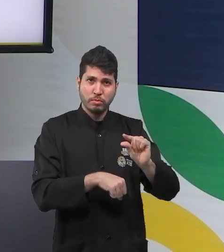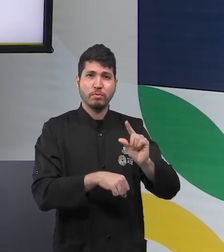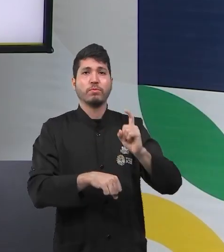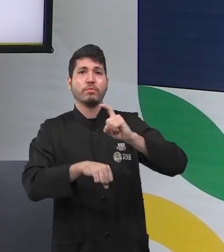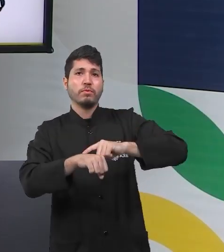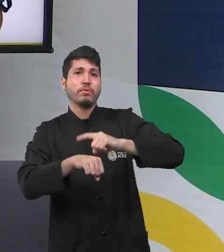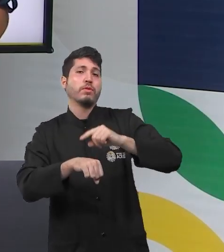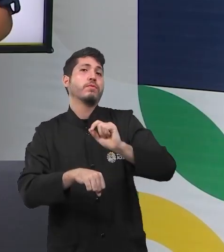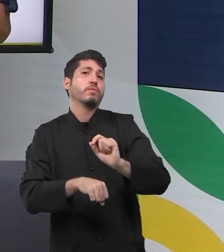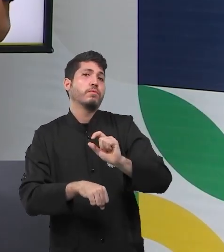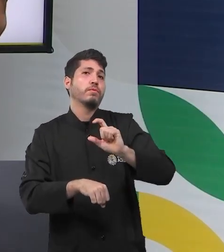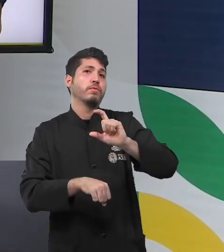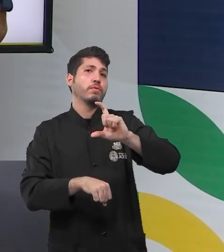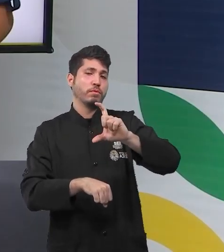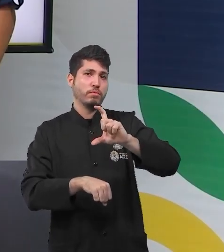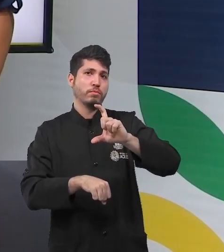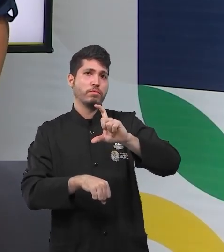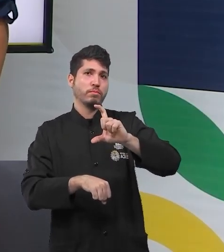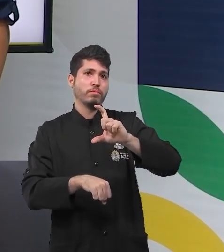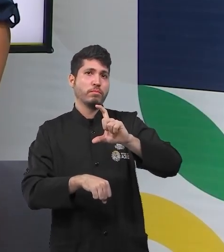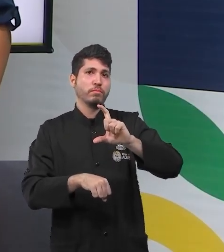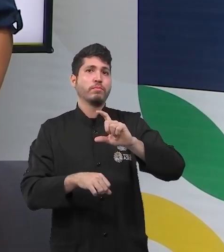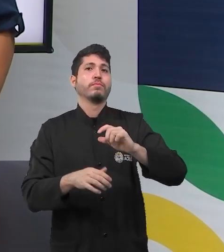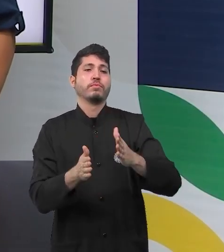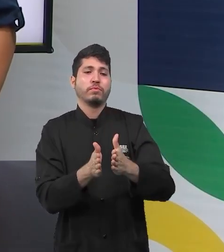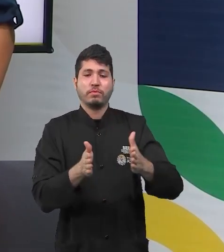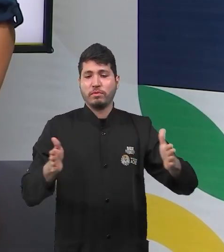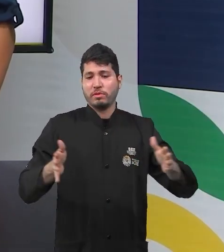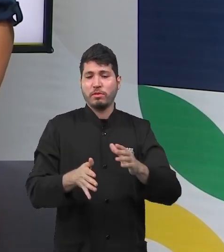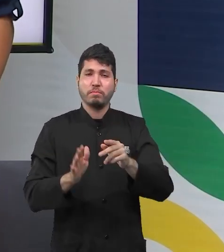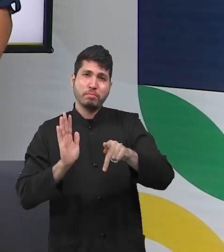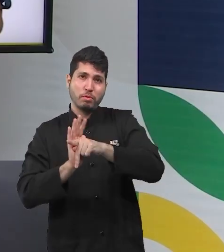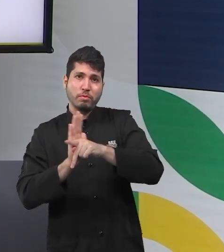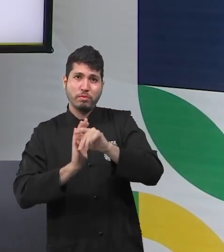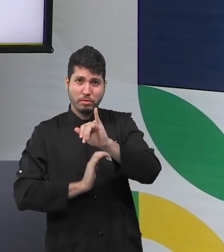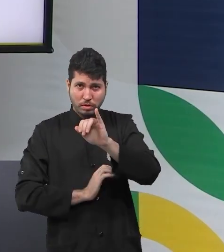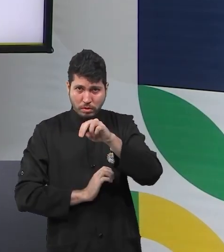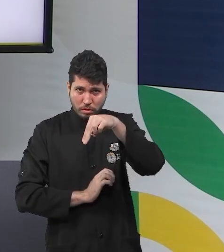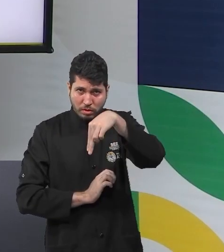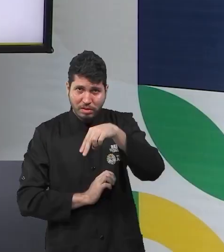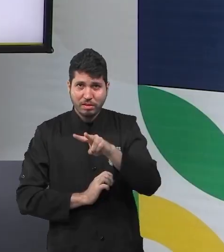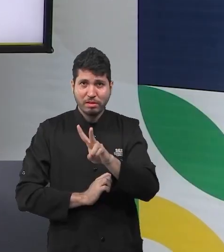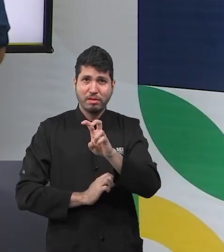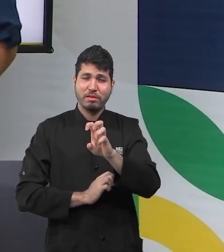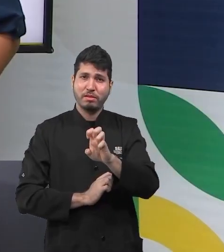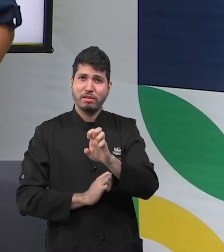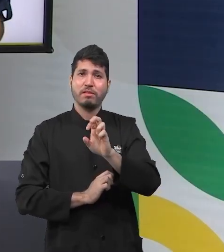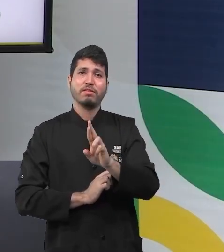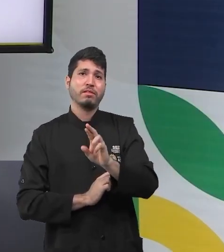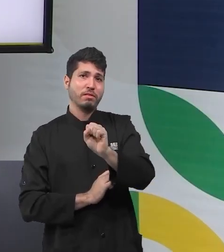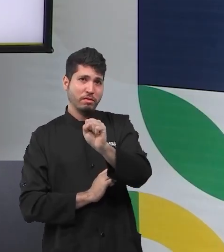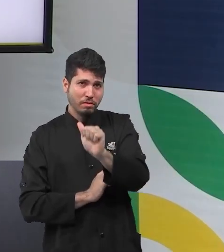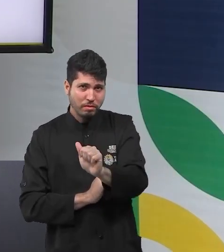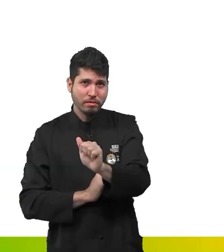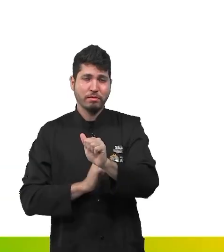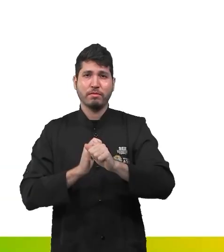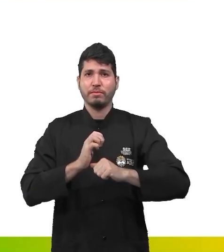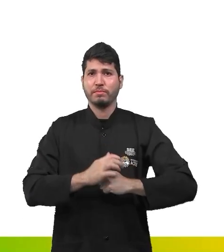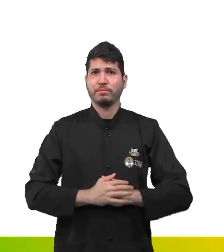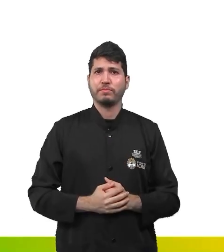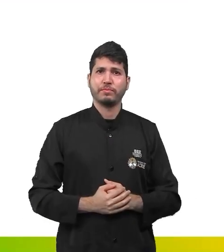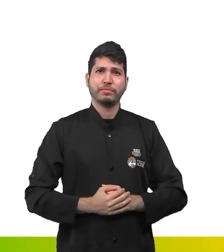irá aumentar. Grandeza inversamente proporcional. Aprendeu aí bem rapidinho. Vamos